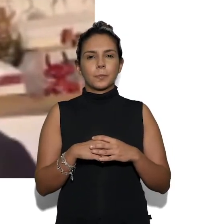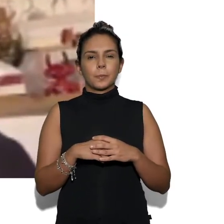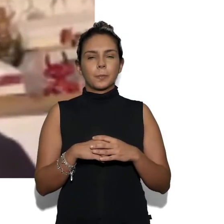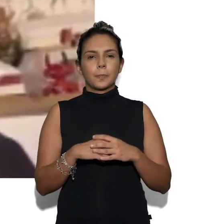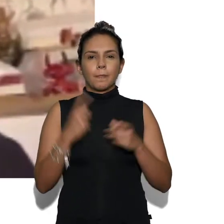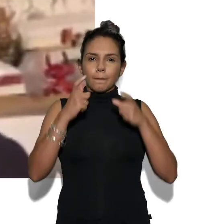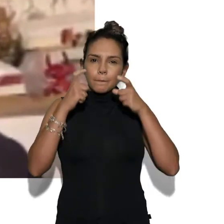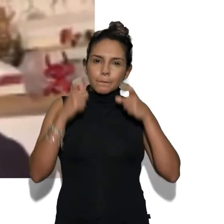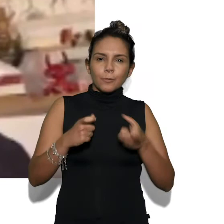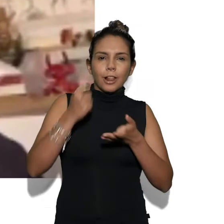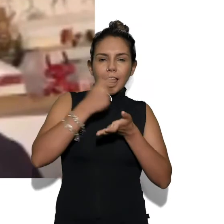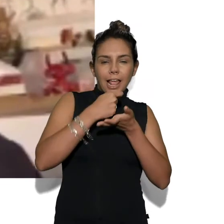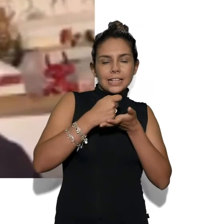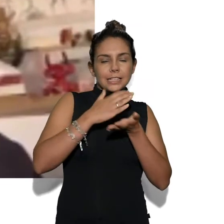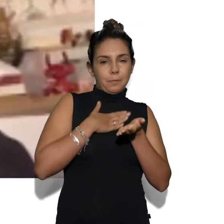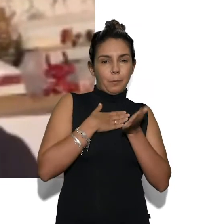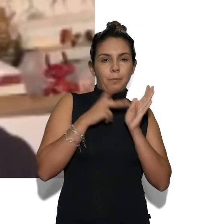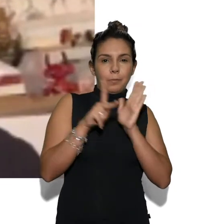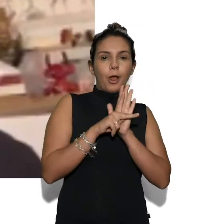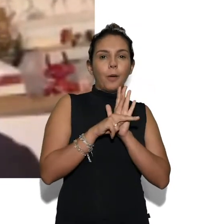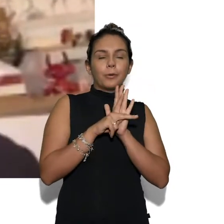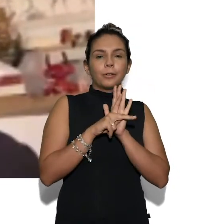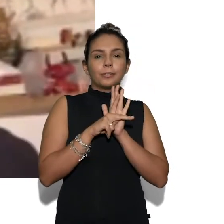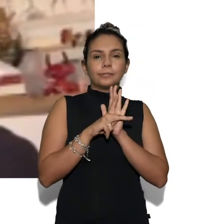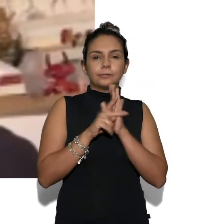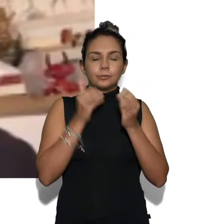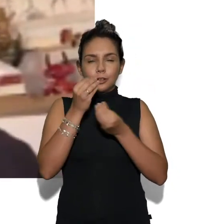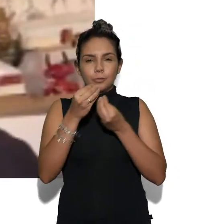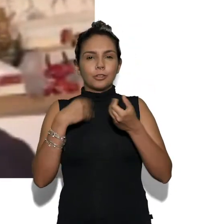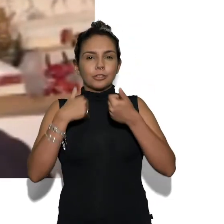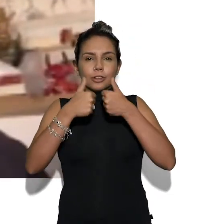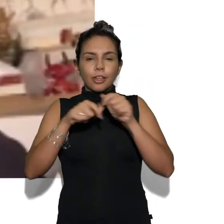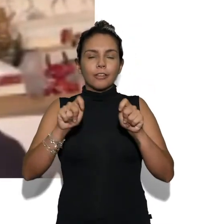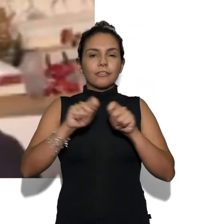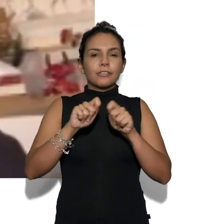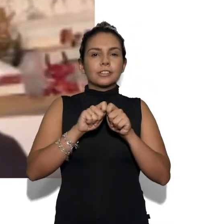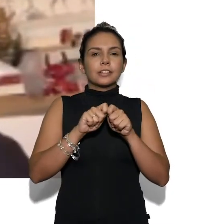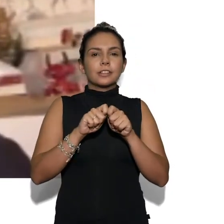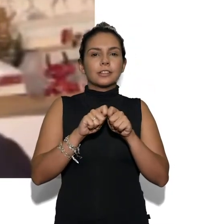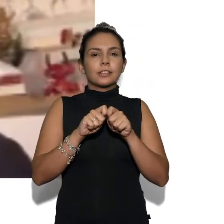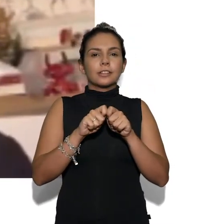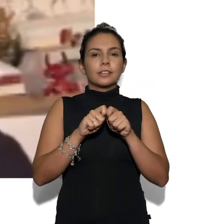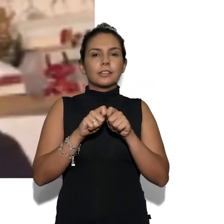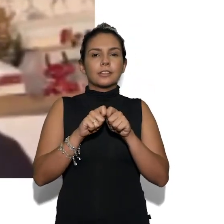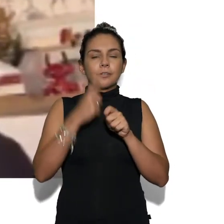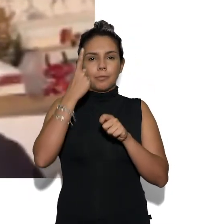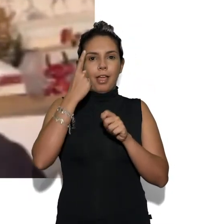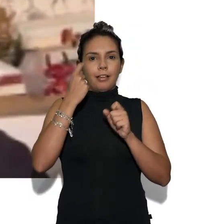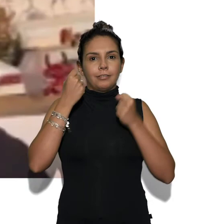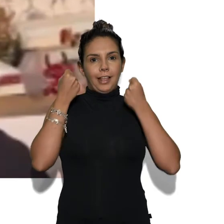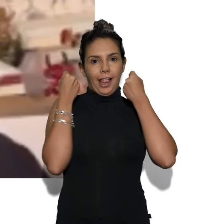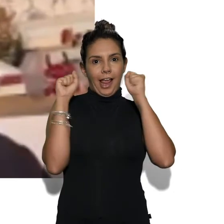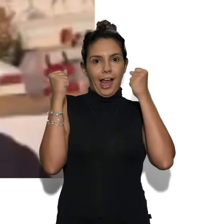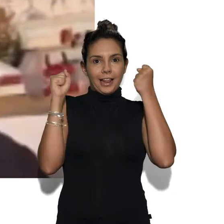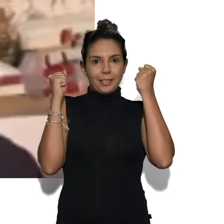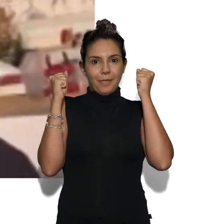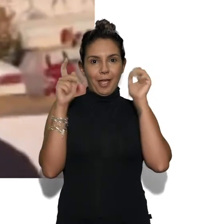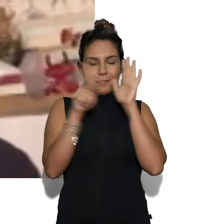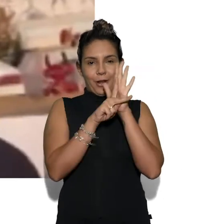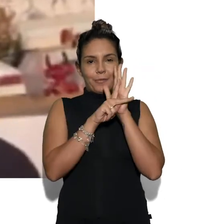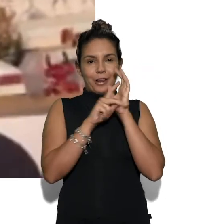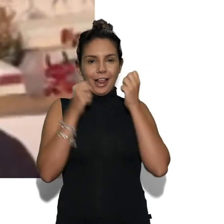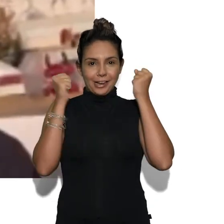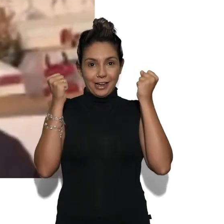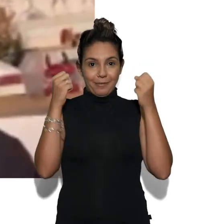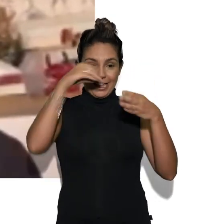antessala de um lugar de escrita, como se eu estivesse a fazer uma academia